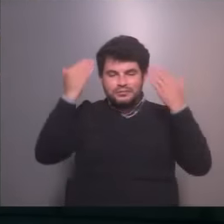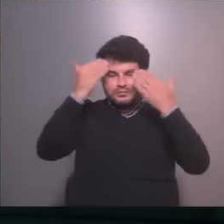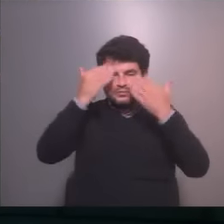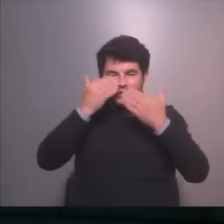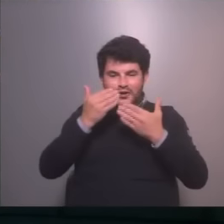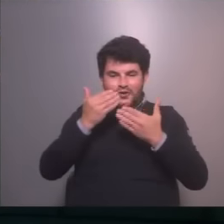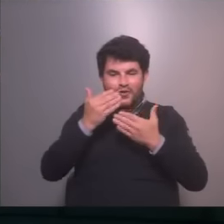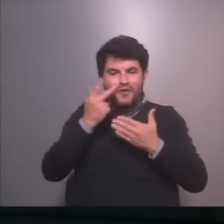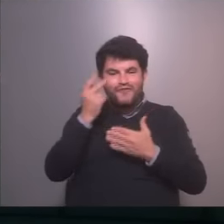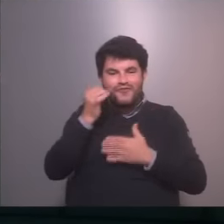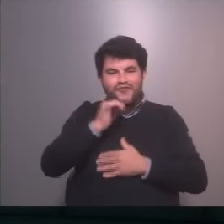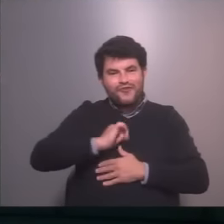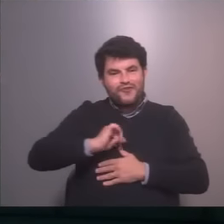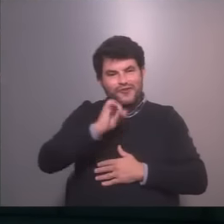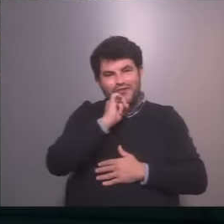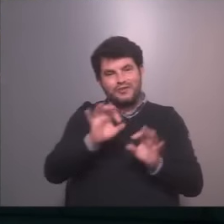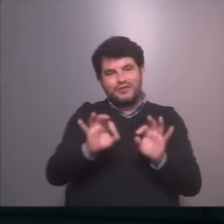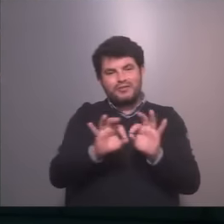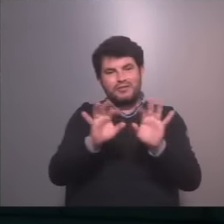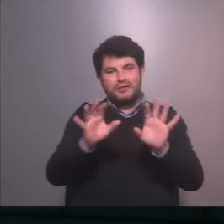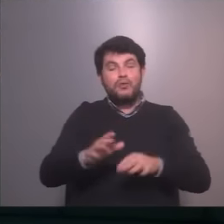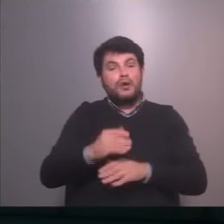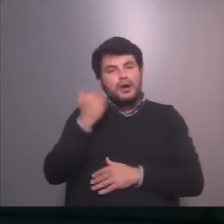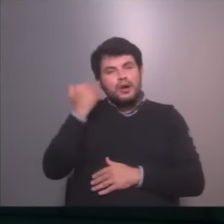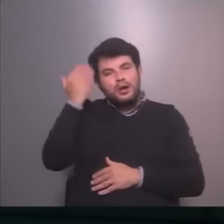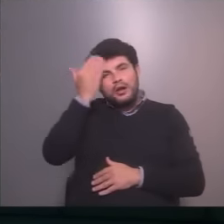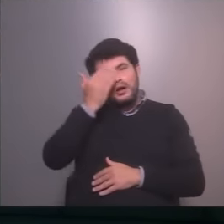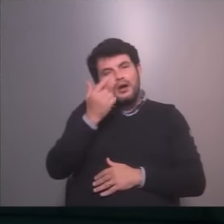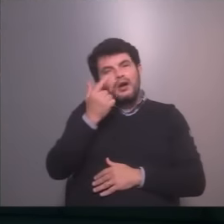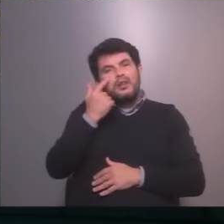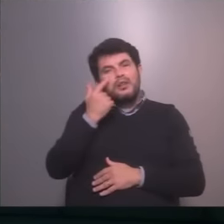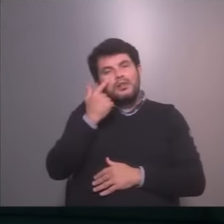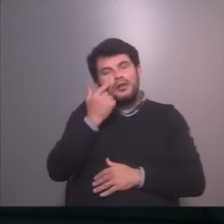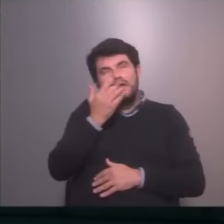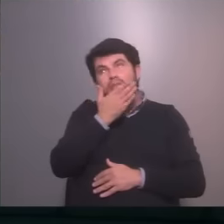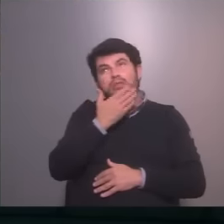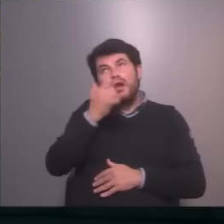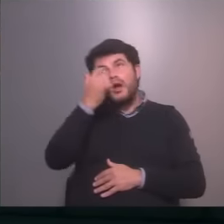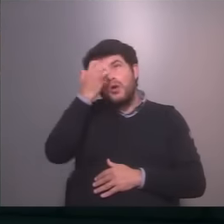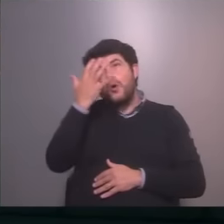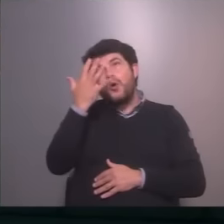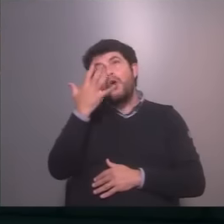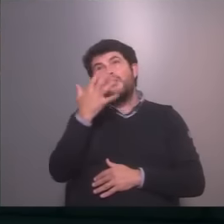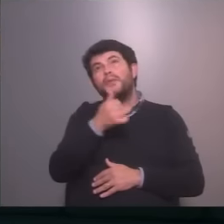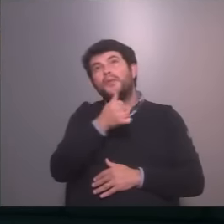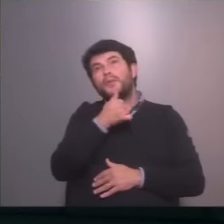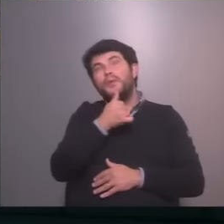traz-nos à memória pessoal, as noites da nossa vida.